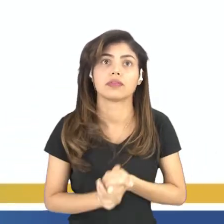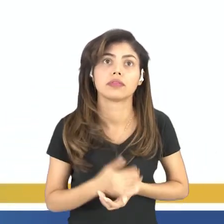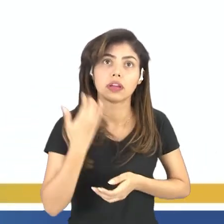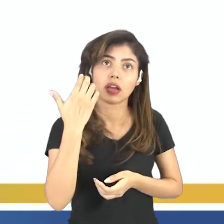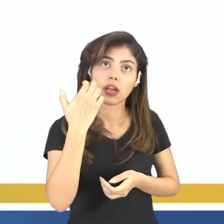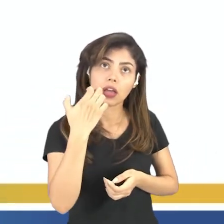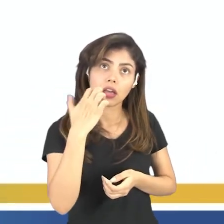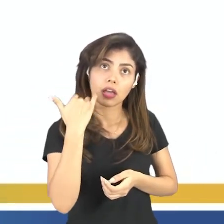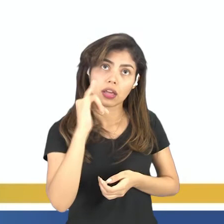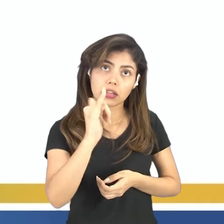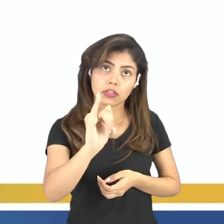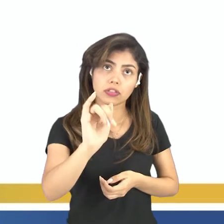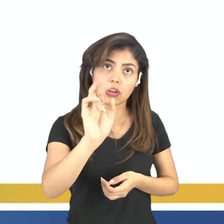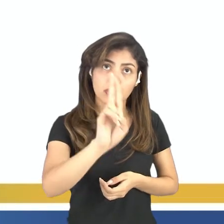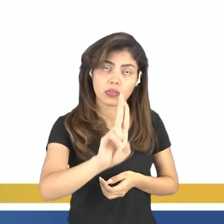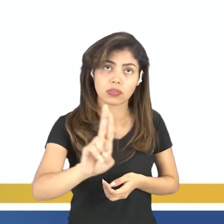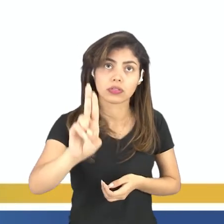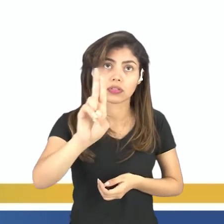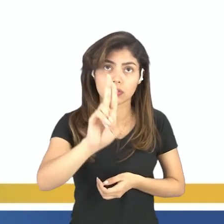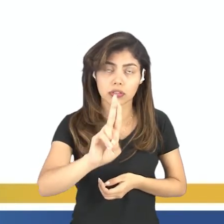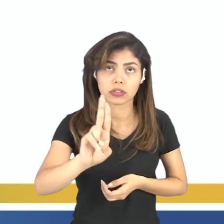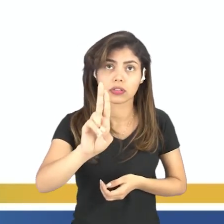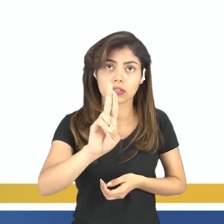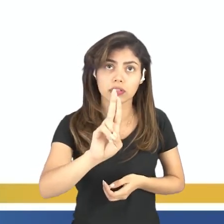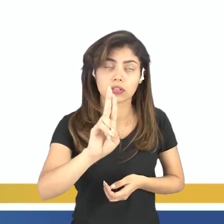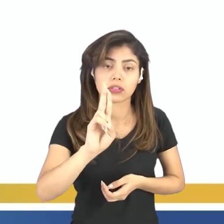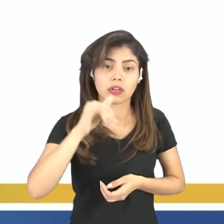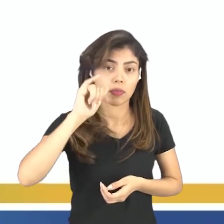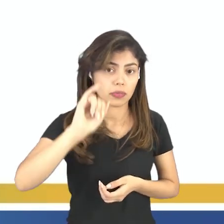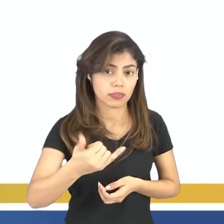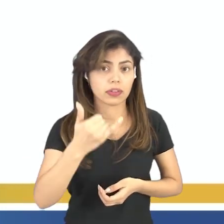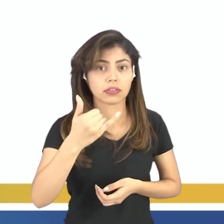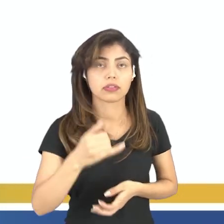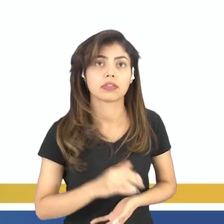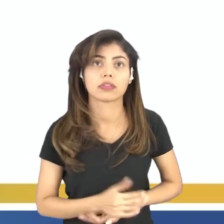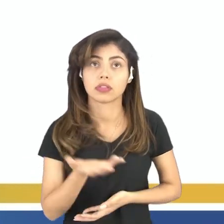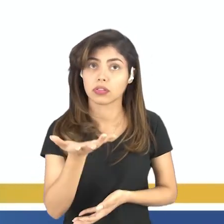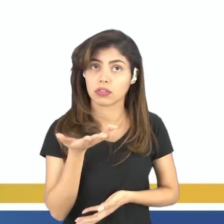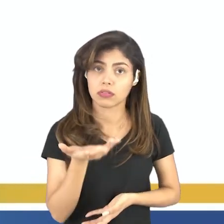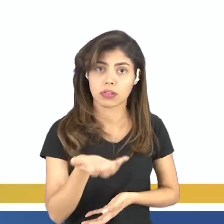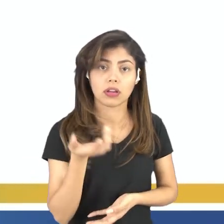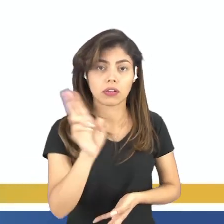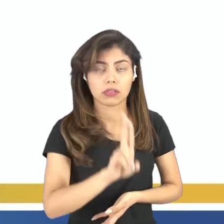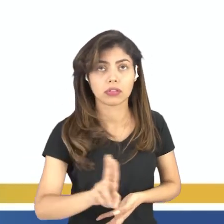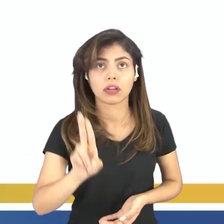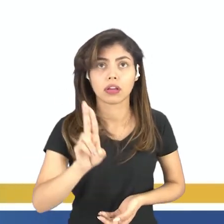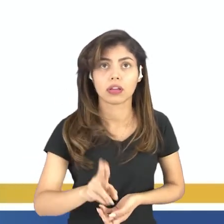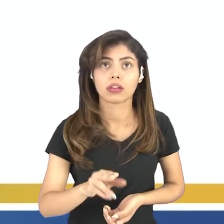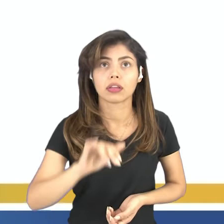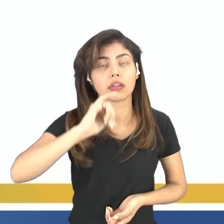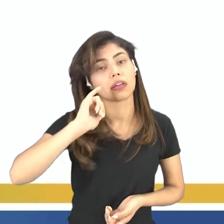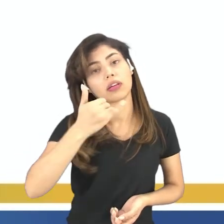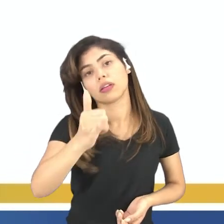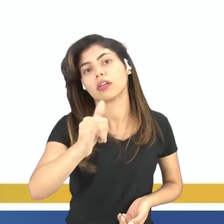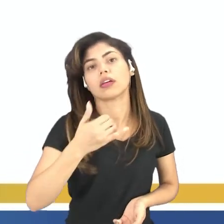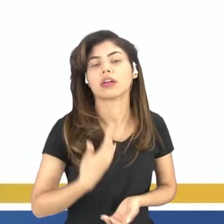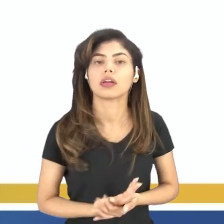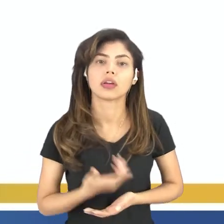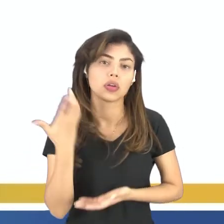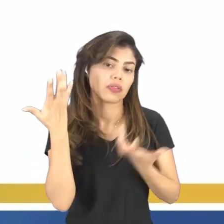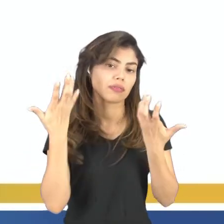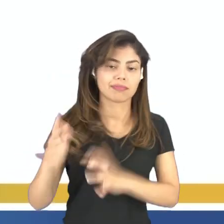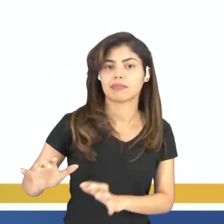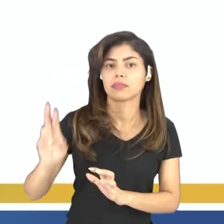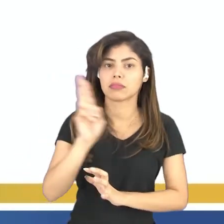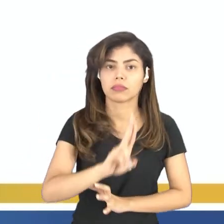energia dissipada é o que eu não quero utilizar. Então vejam aí no nosso esquema, tem um aparelho de televisão, né, como vocês podem estar olhando,